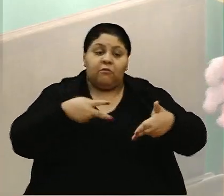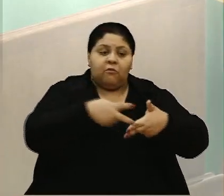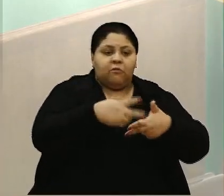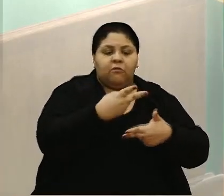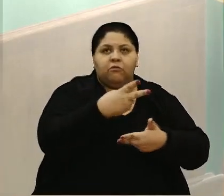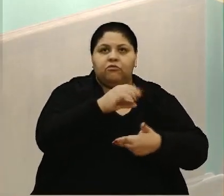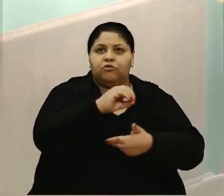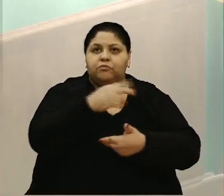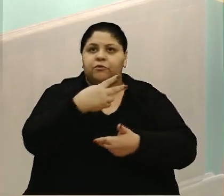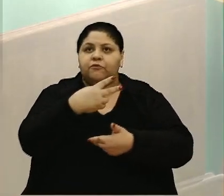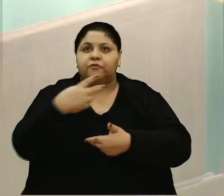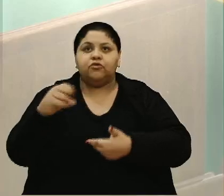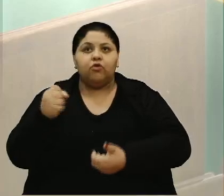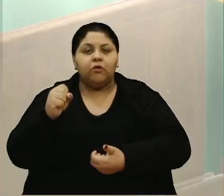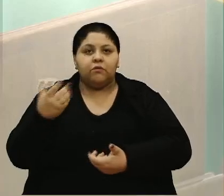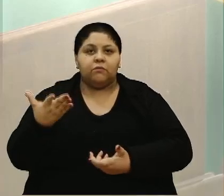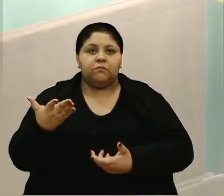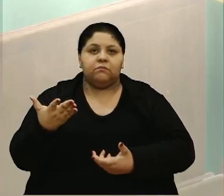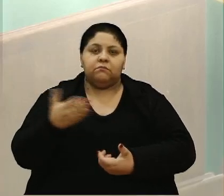2028.